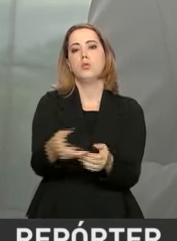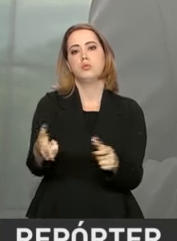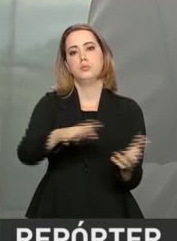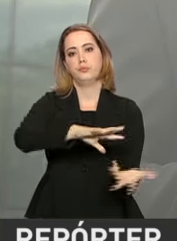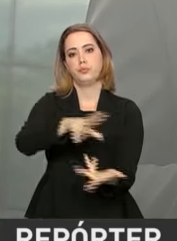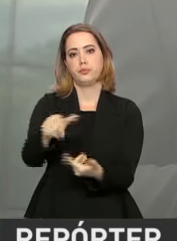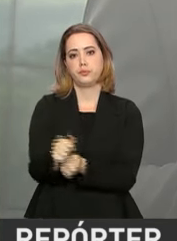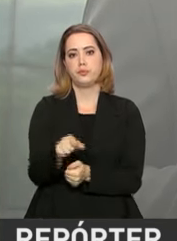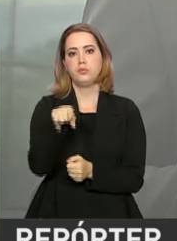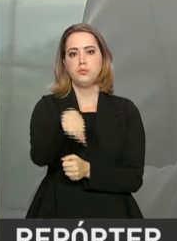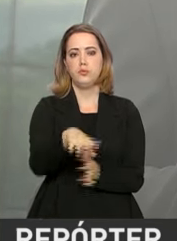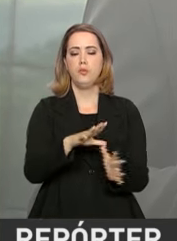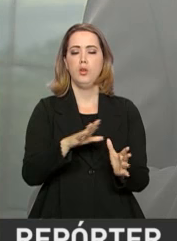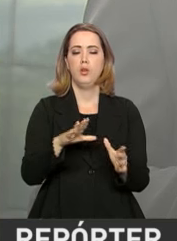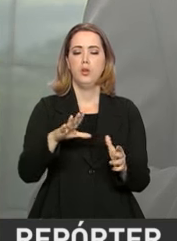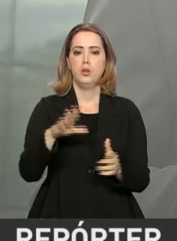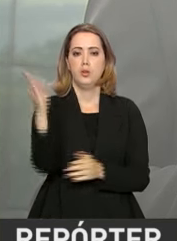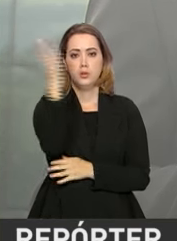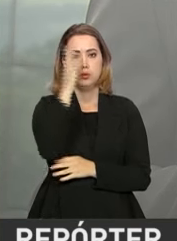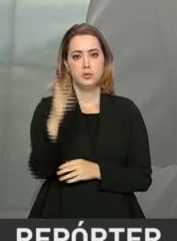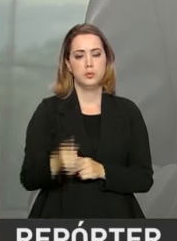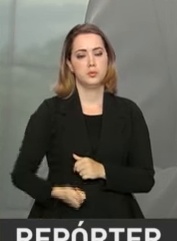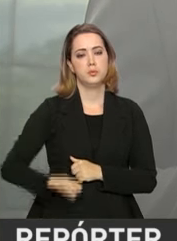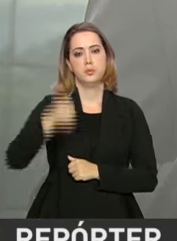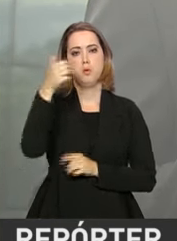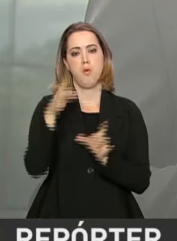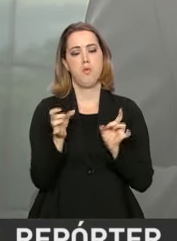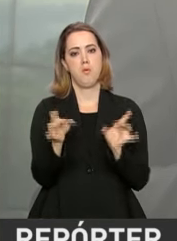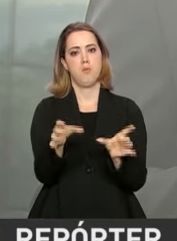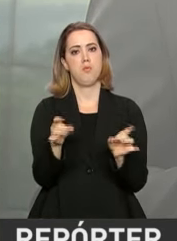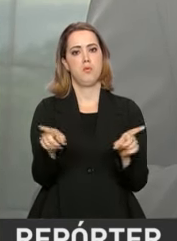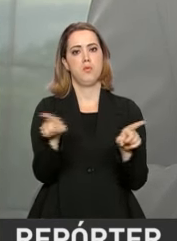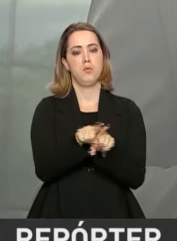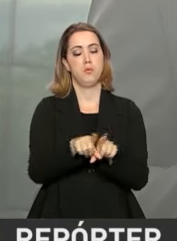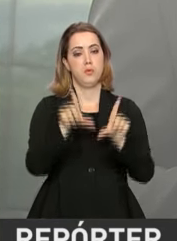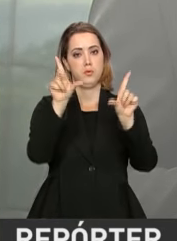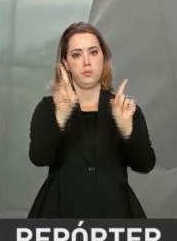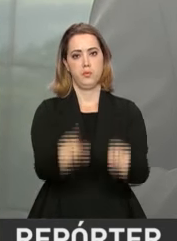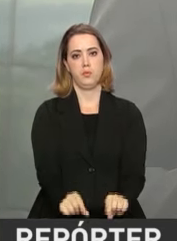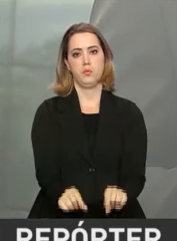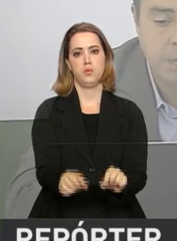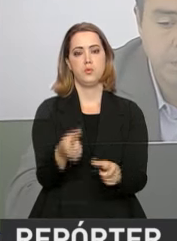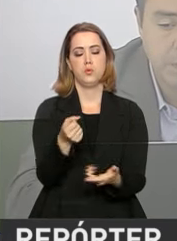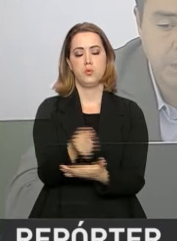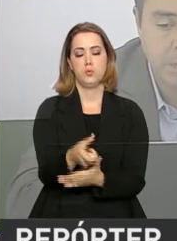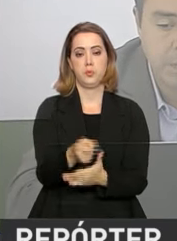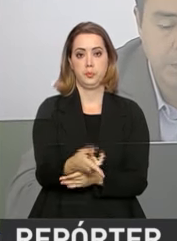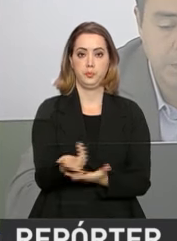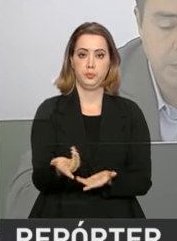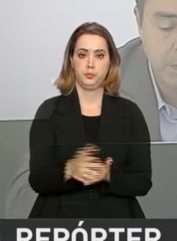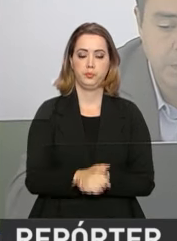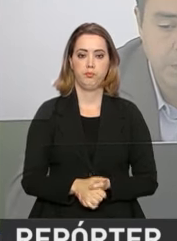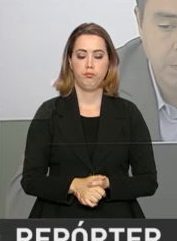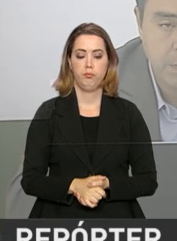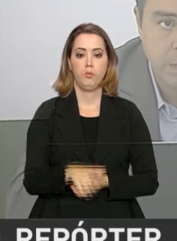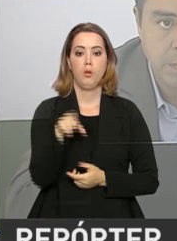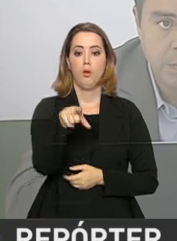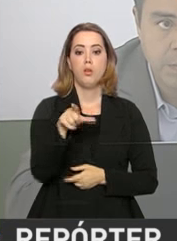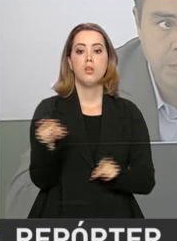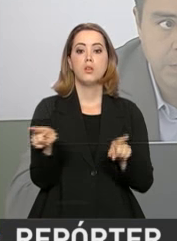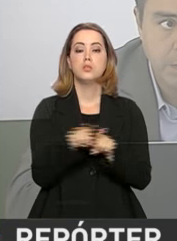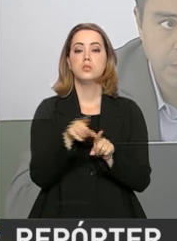economias, o país foi o que mais aumentou as exportações e o que mais reduziu as importações. De janeiro a setembro, o